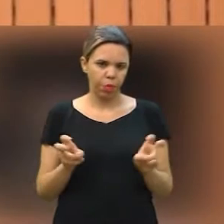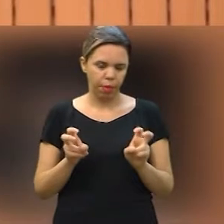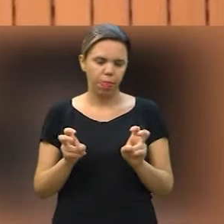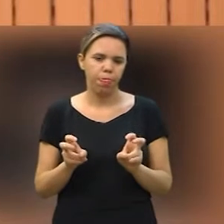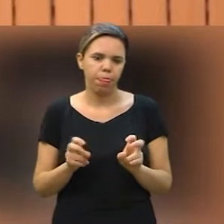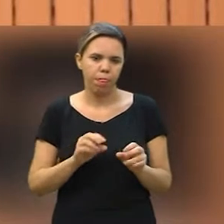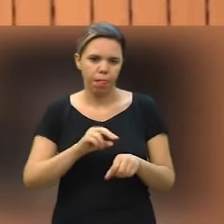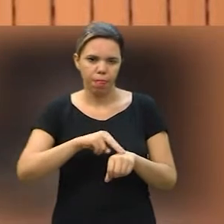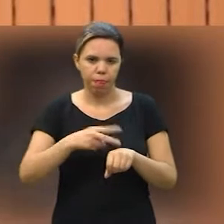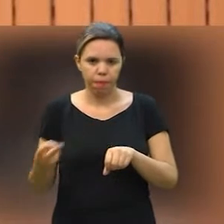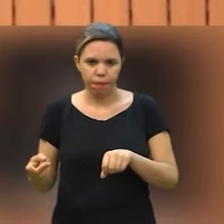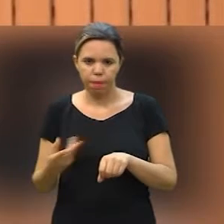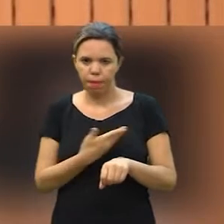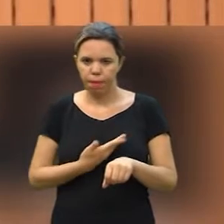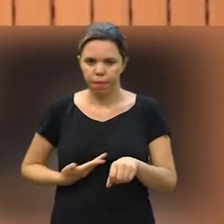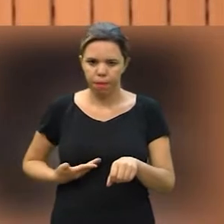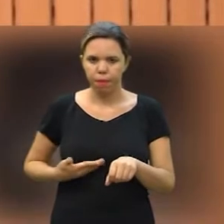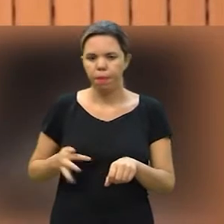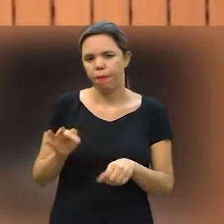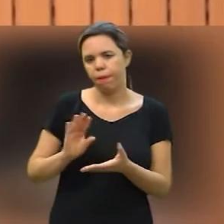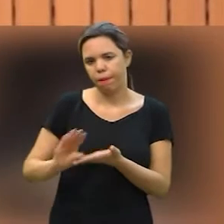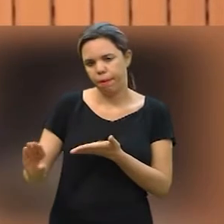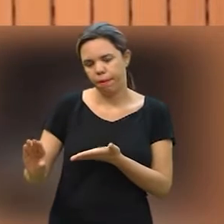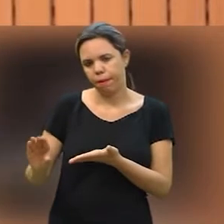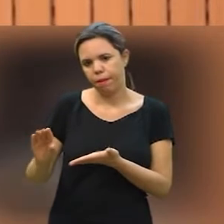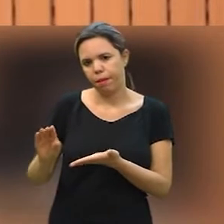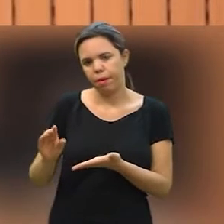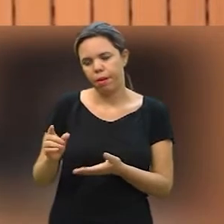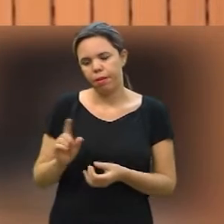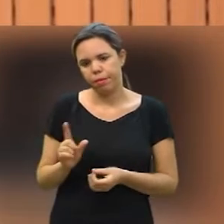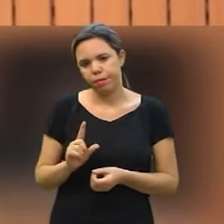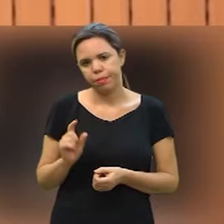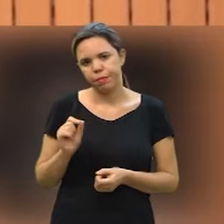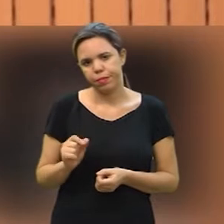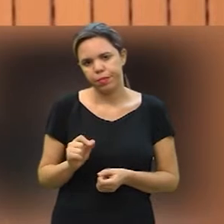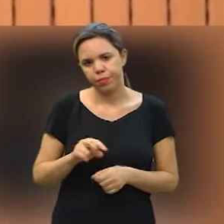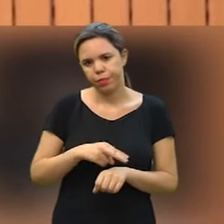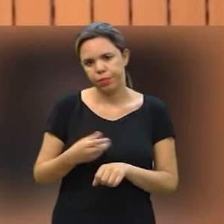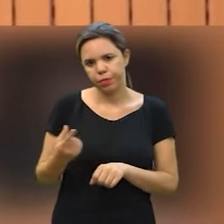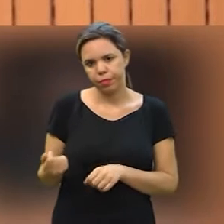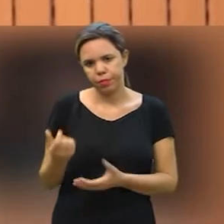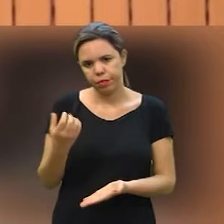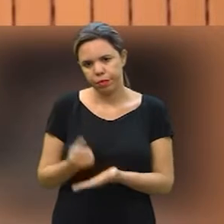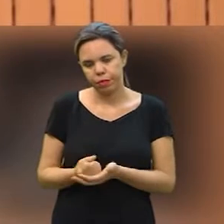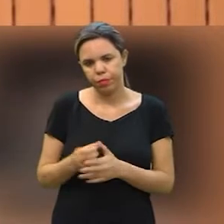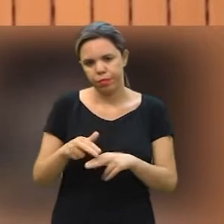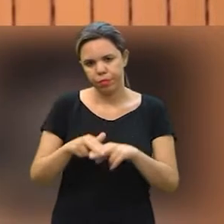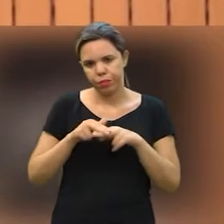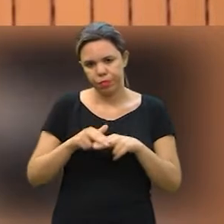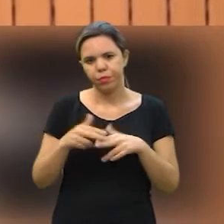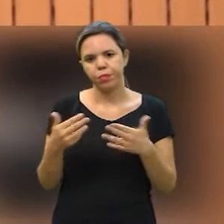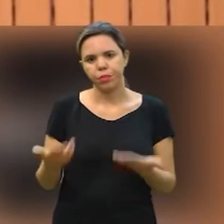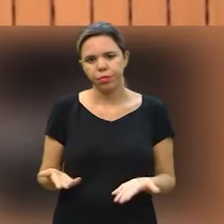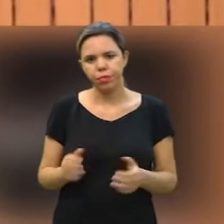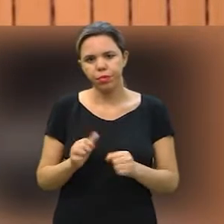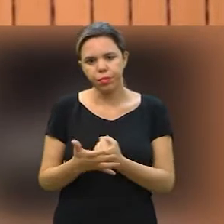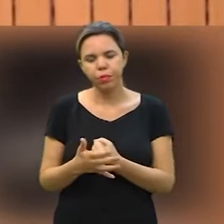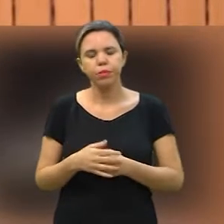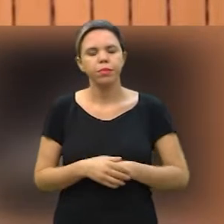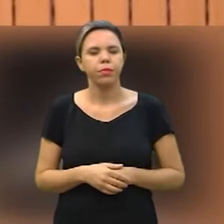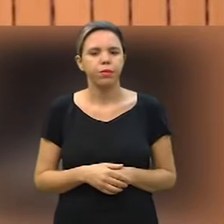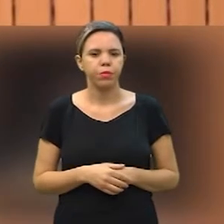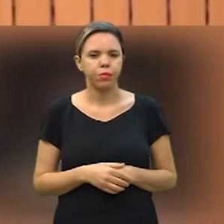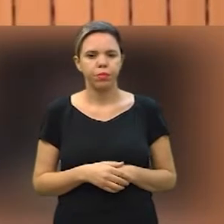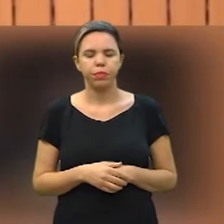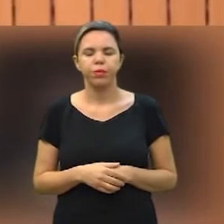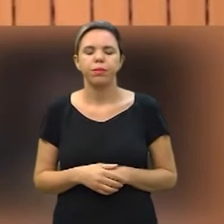em relação às transferências da União. Claro que caiu as transferências em função da